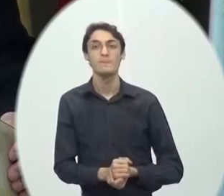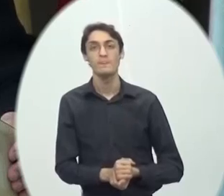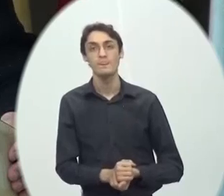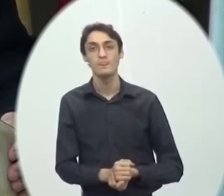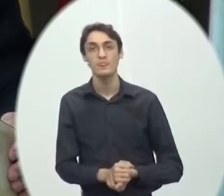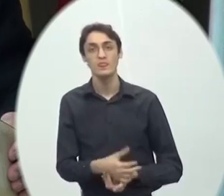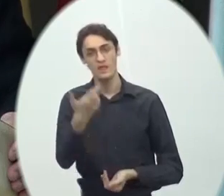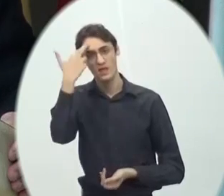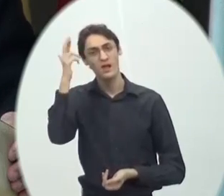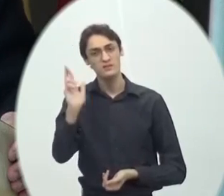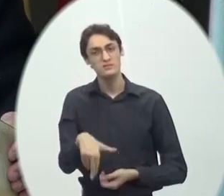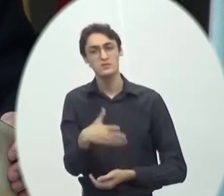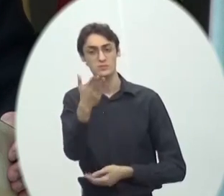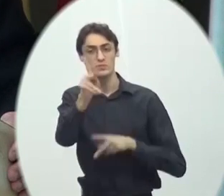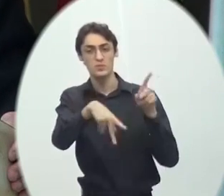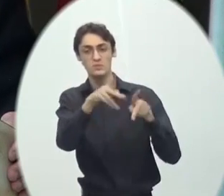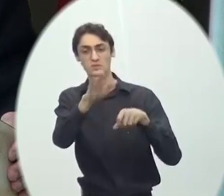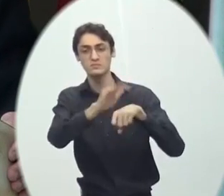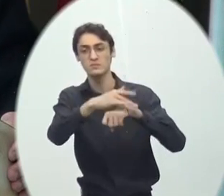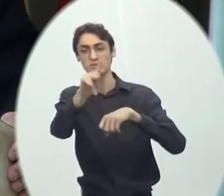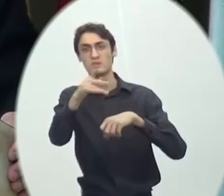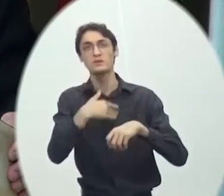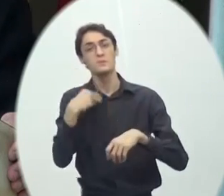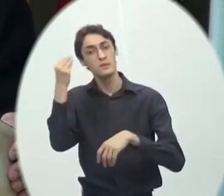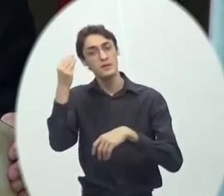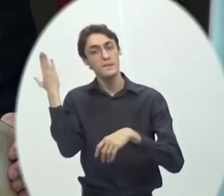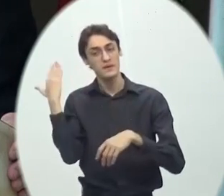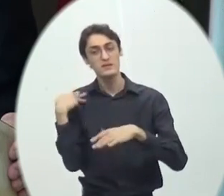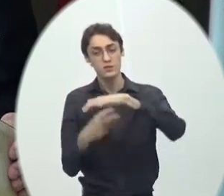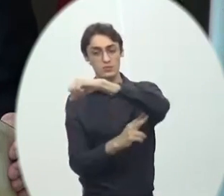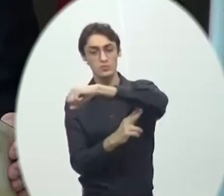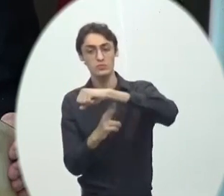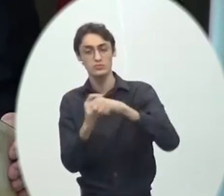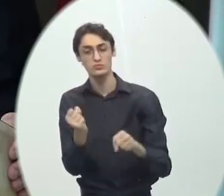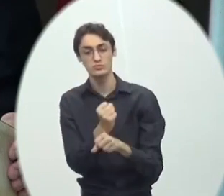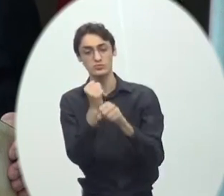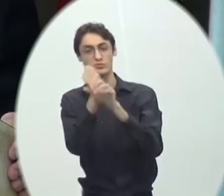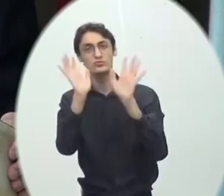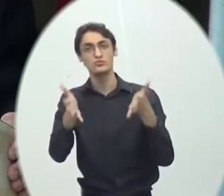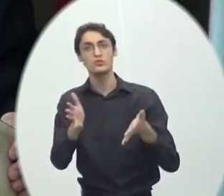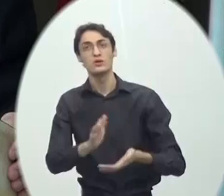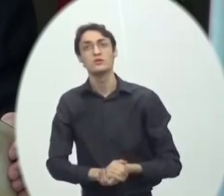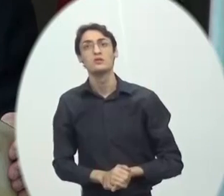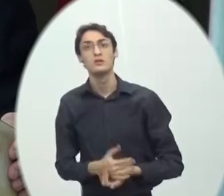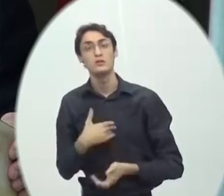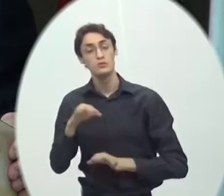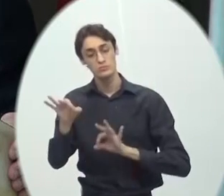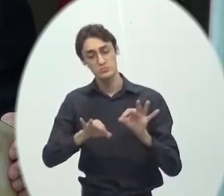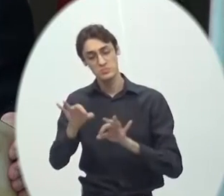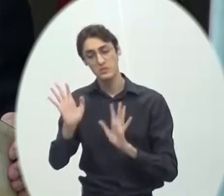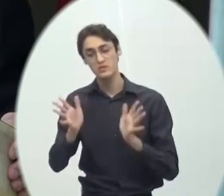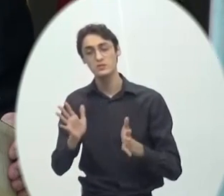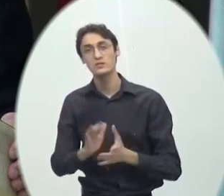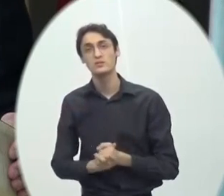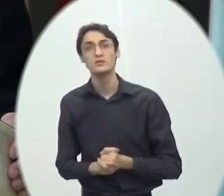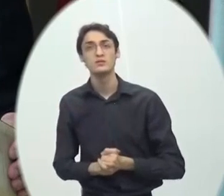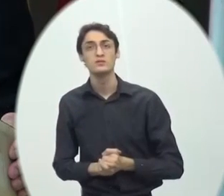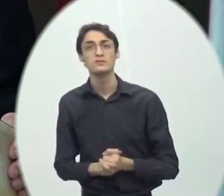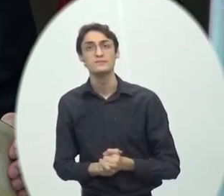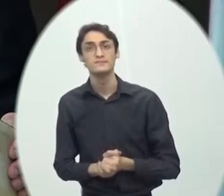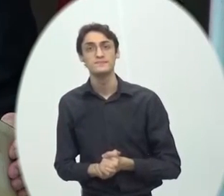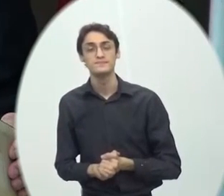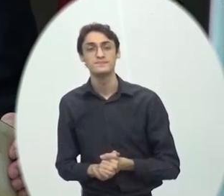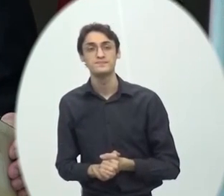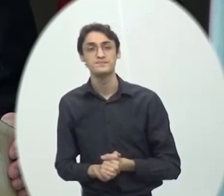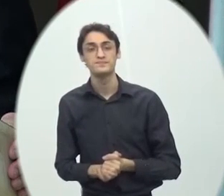digo, eu falo aqui por experiência, eu já construí ponte, já fiz passagem de nível e outras coisas mais nesse